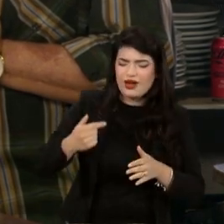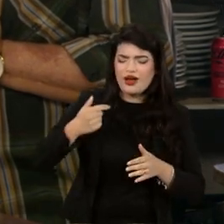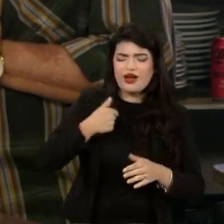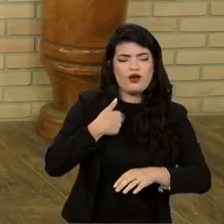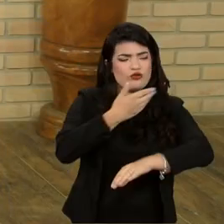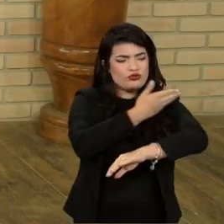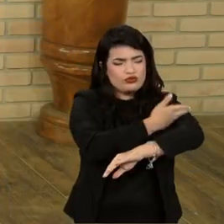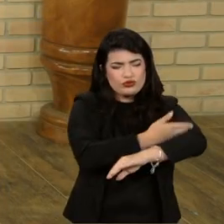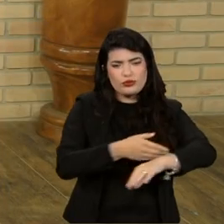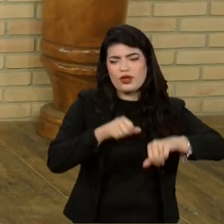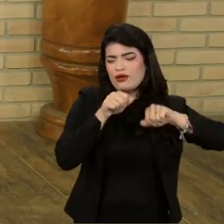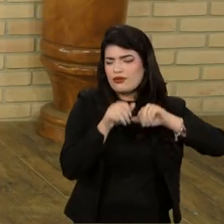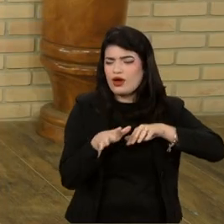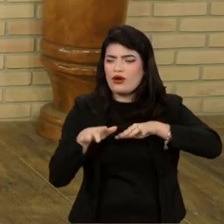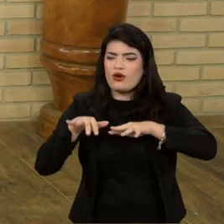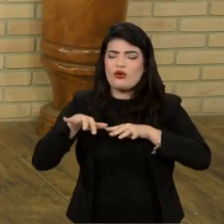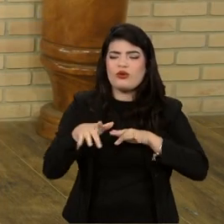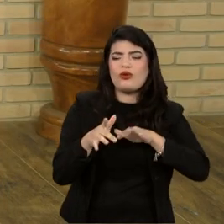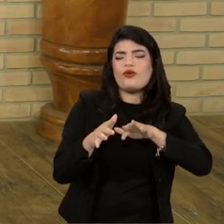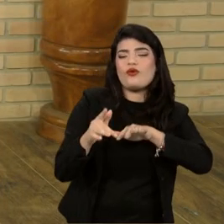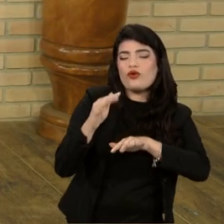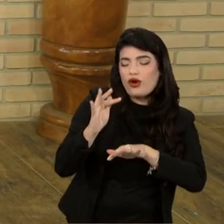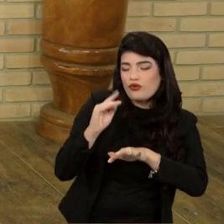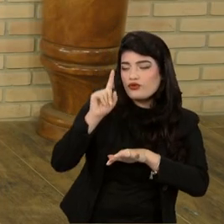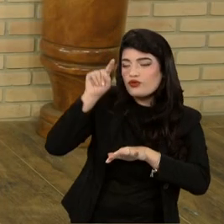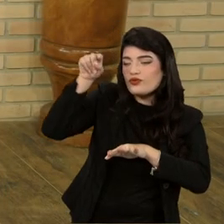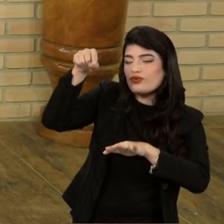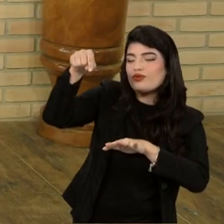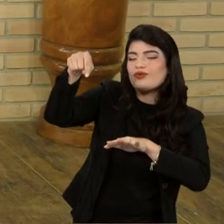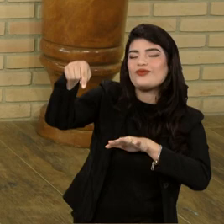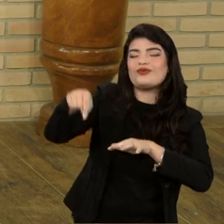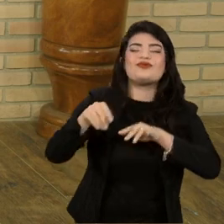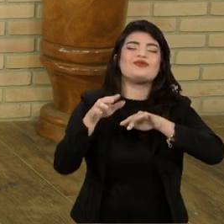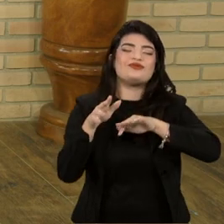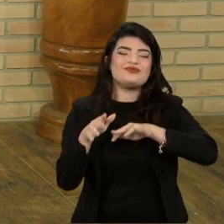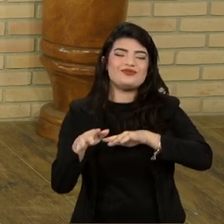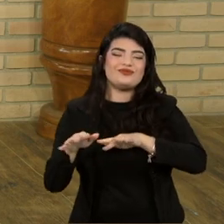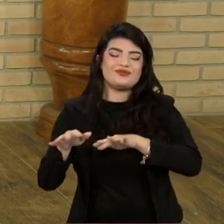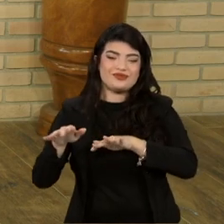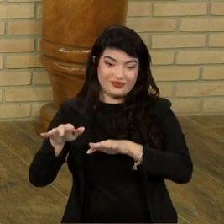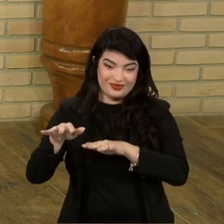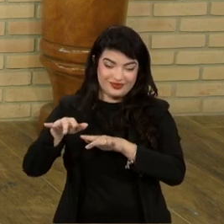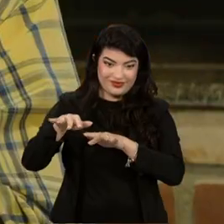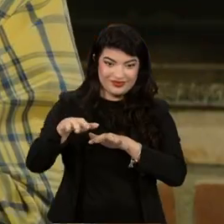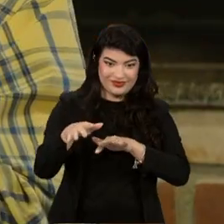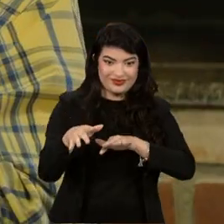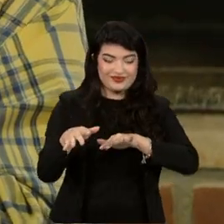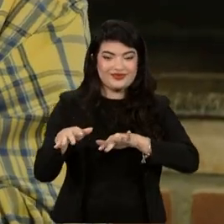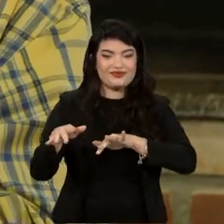bo, com destino a Goiás, auê, auê, auê, bo,